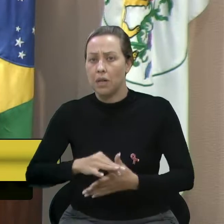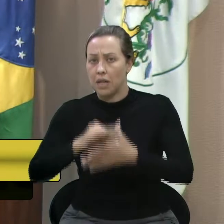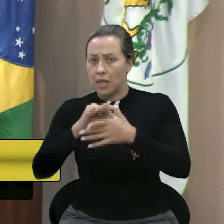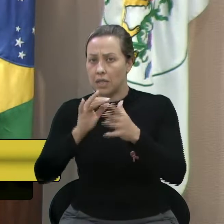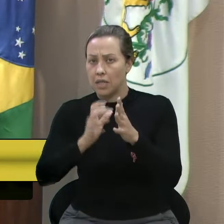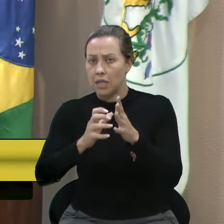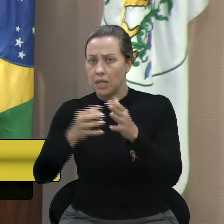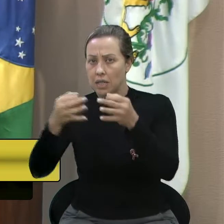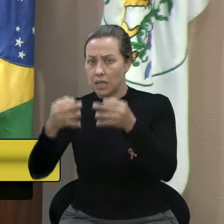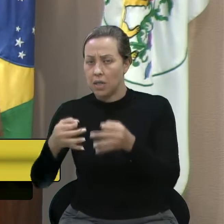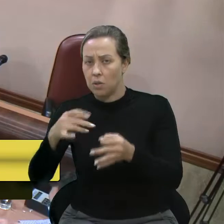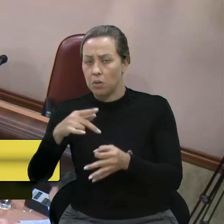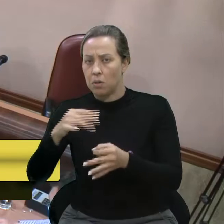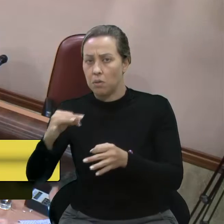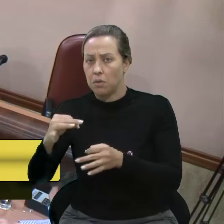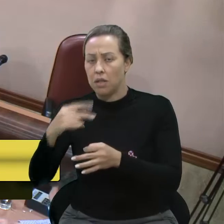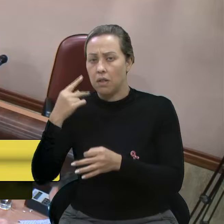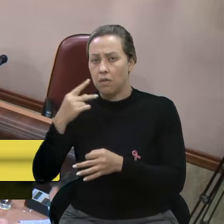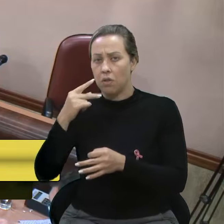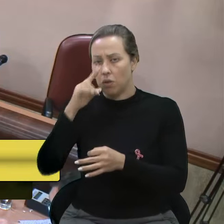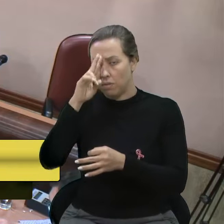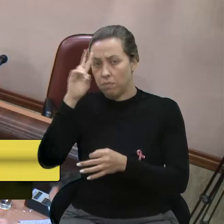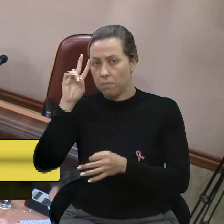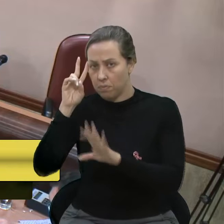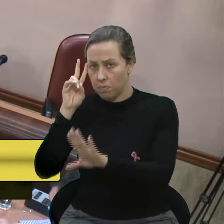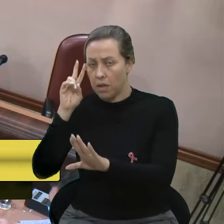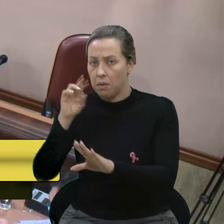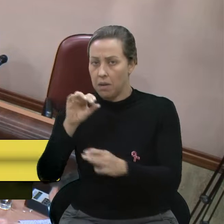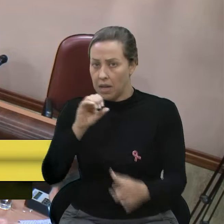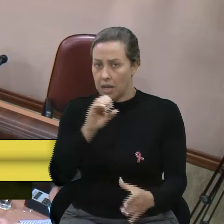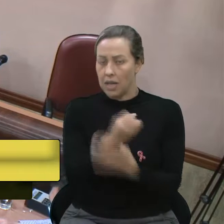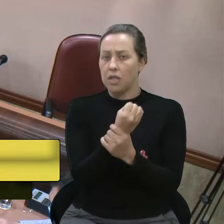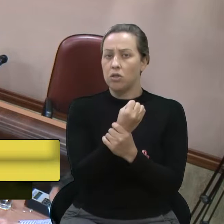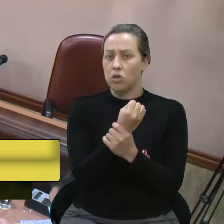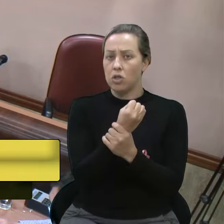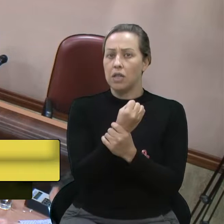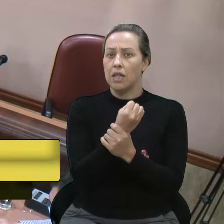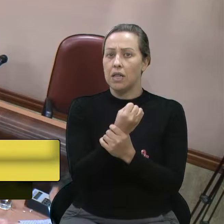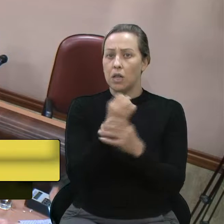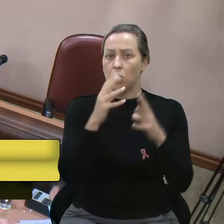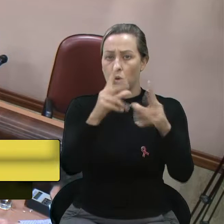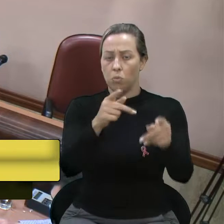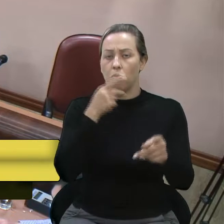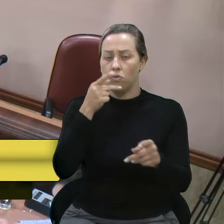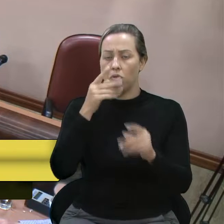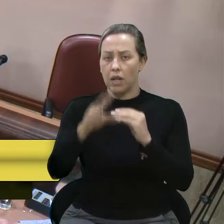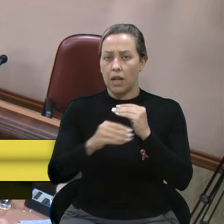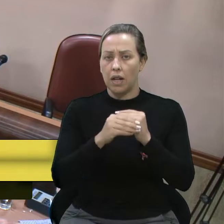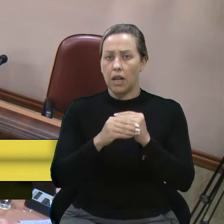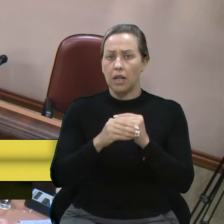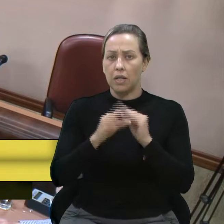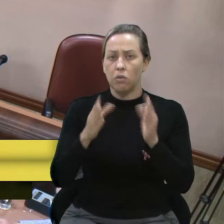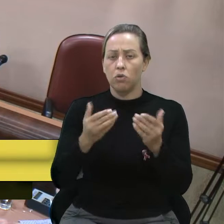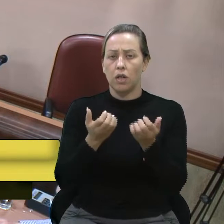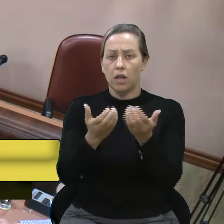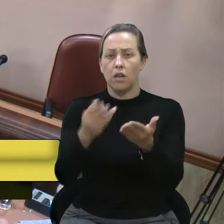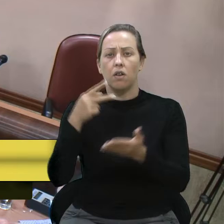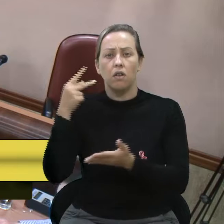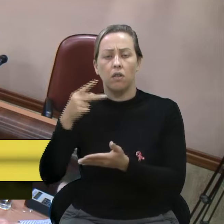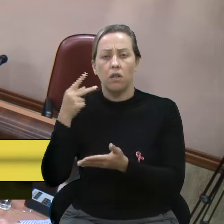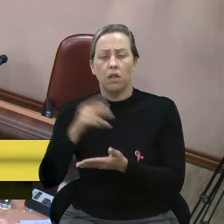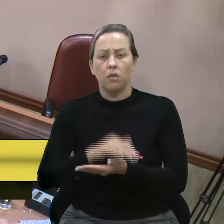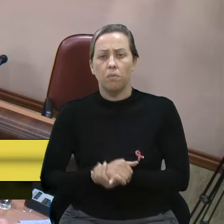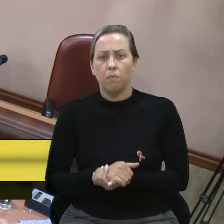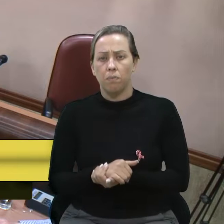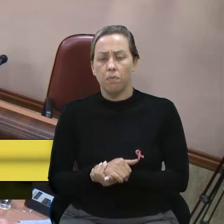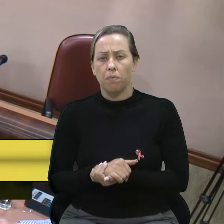momento oportuno, vereador Ues, para garantir os apartes. De imediato já passo ao vereador Cadori.